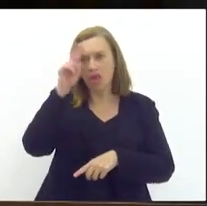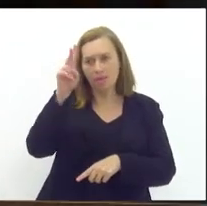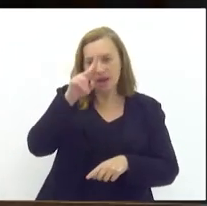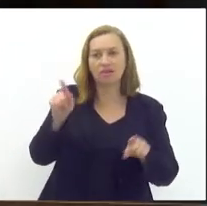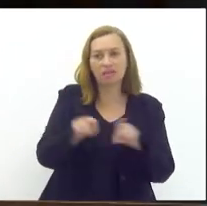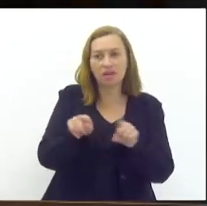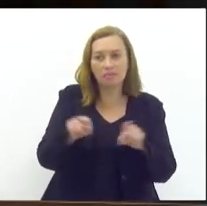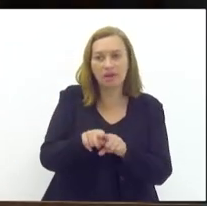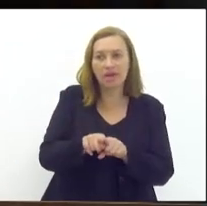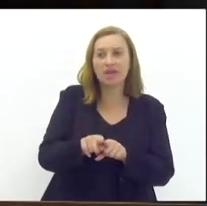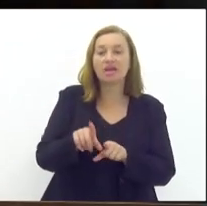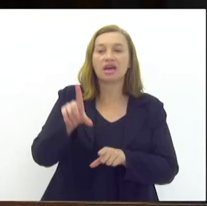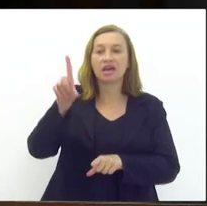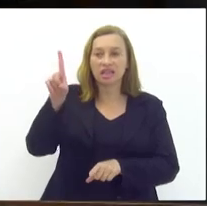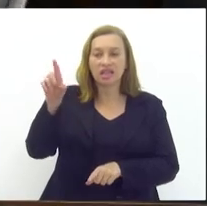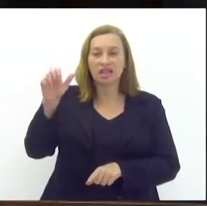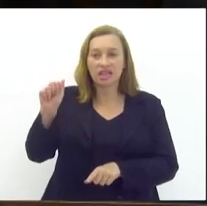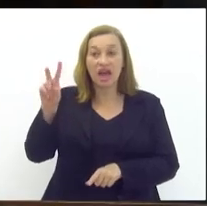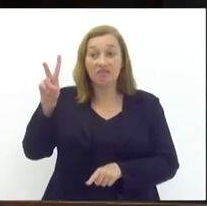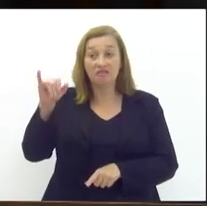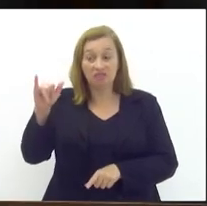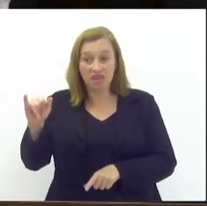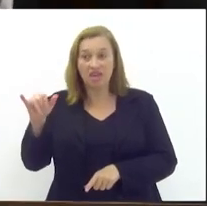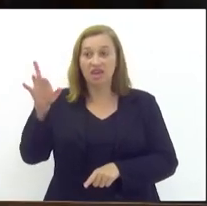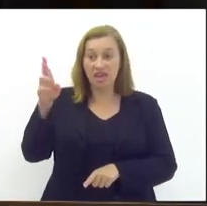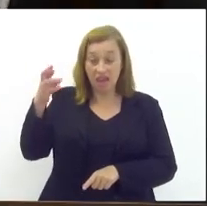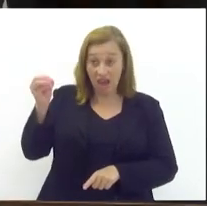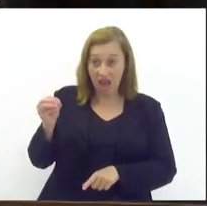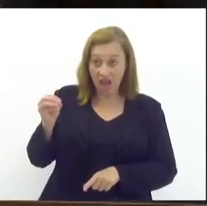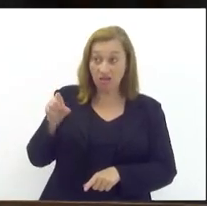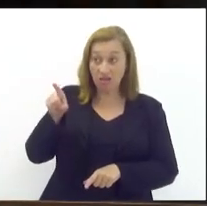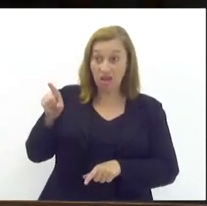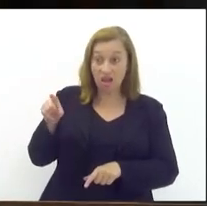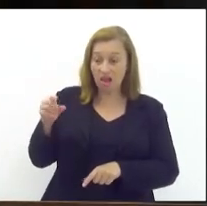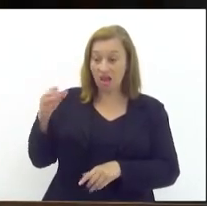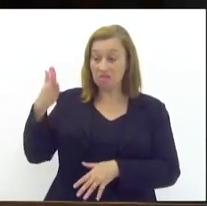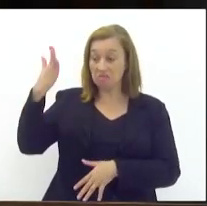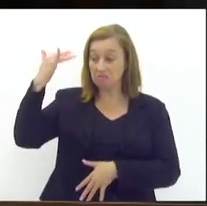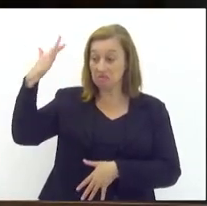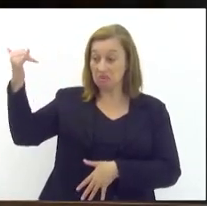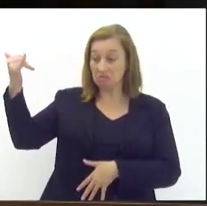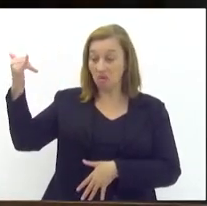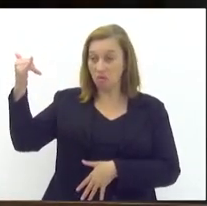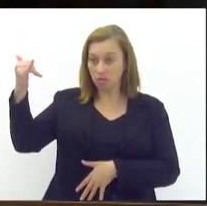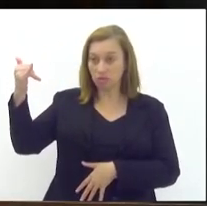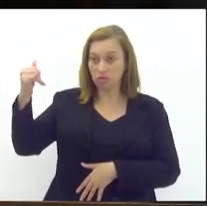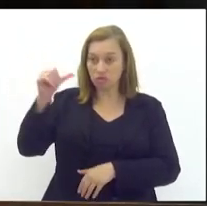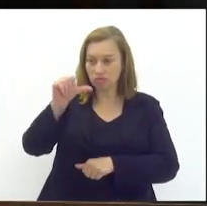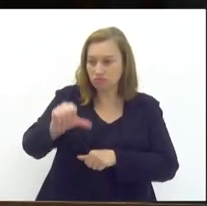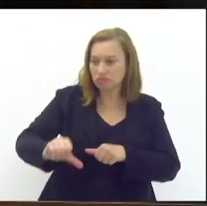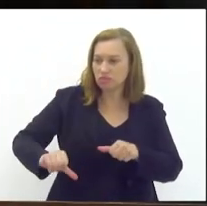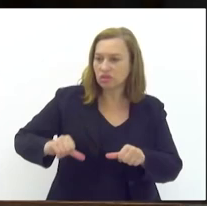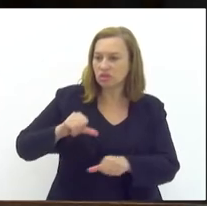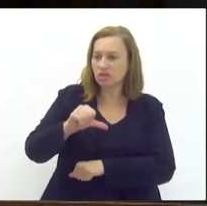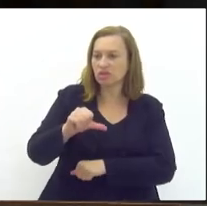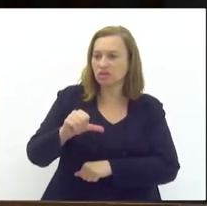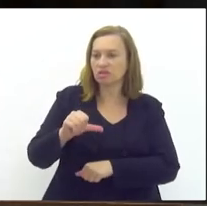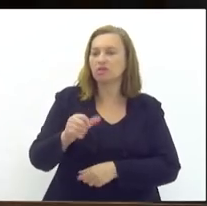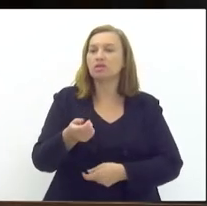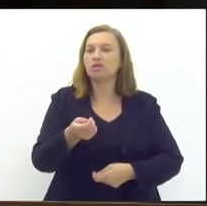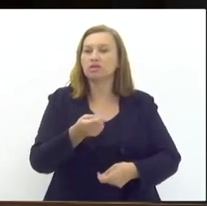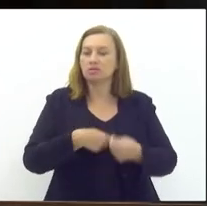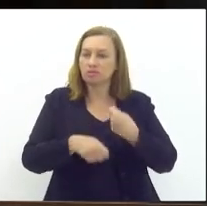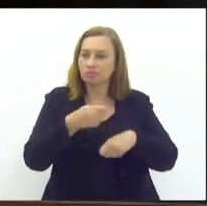Davi Ricardo foi um economista clássico né Ele é pré-revolução Industrial então o grande mérito que a lei que diz trouxe